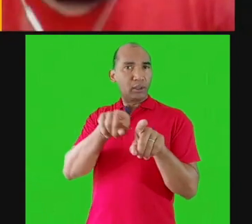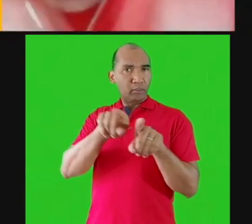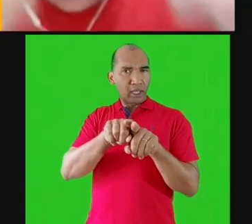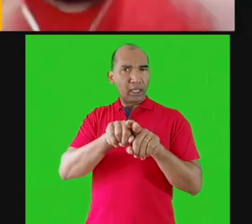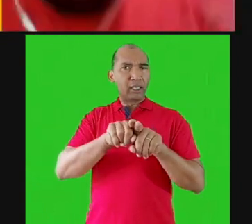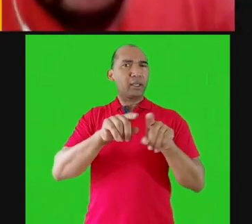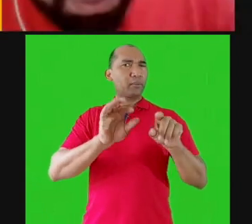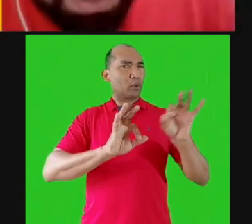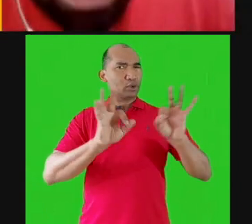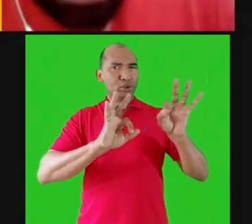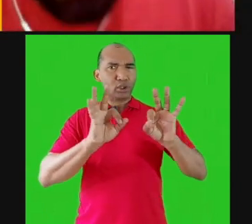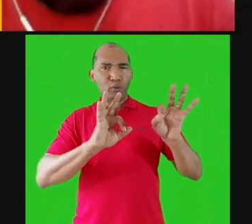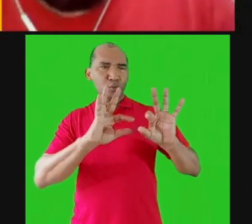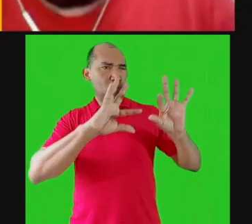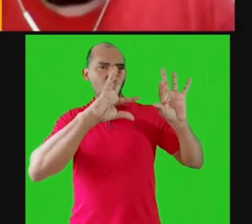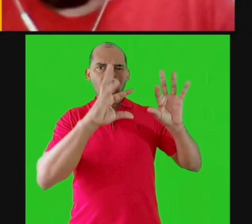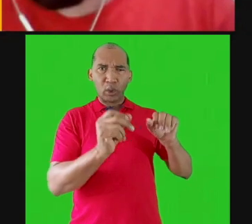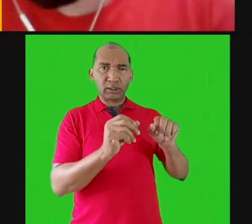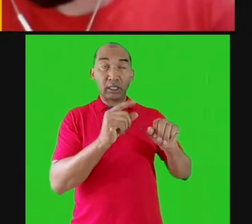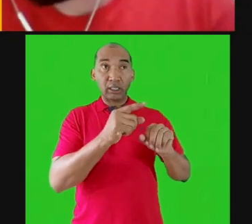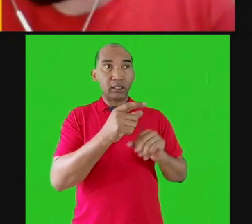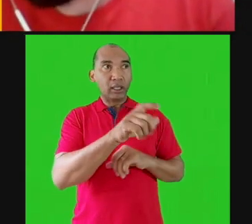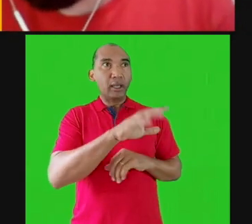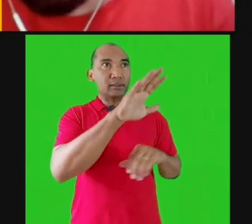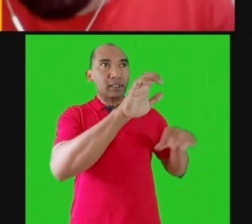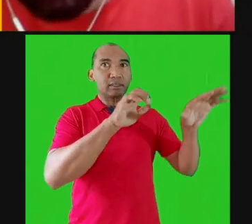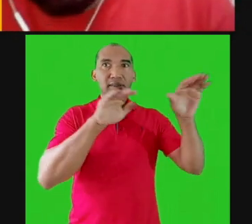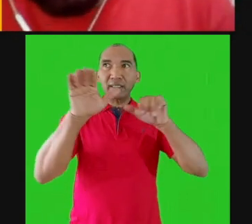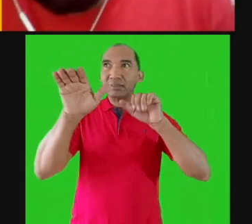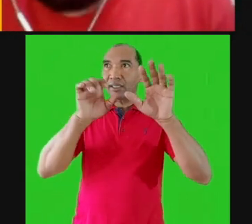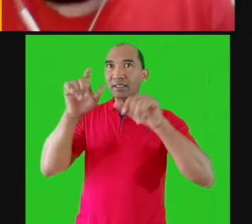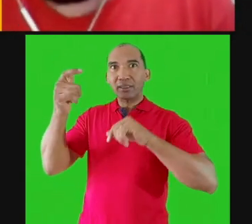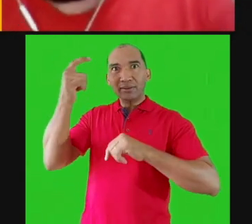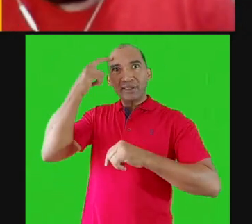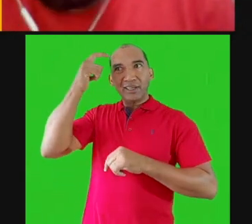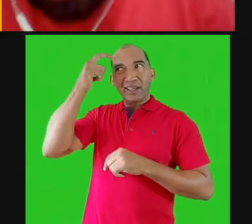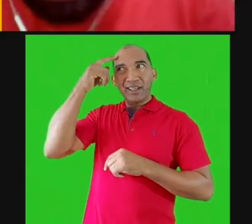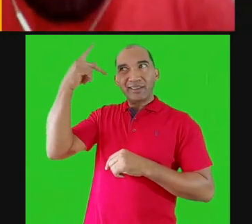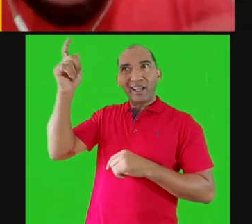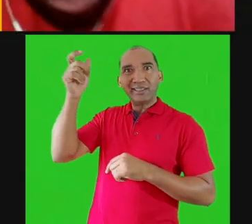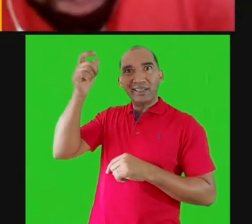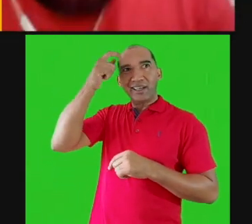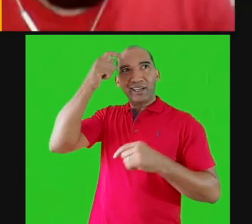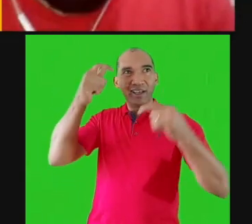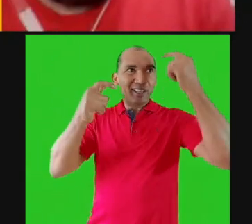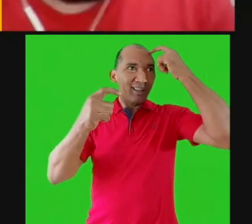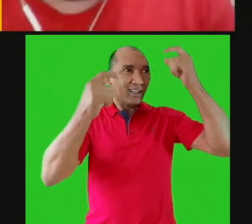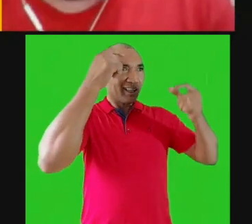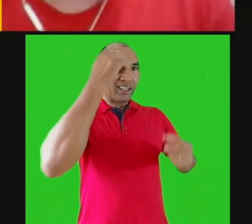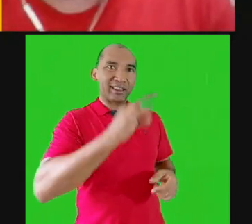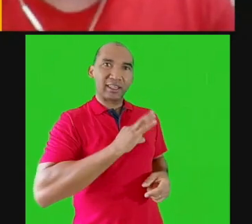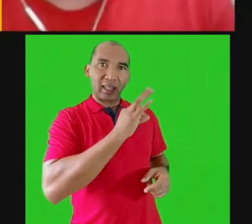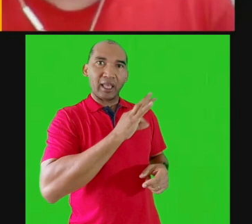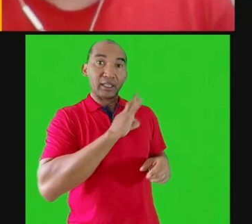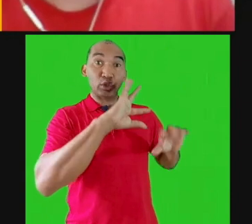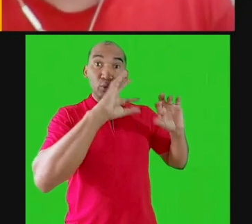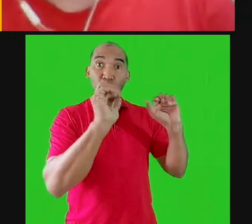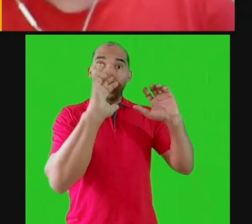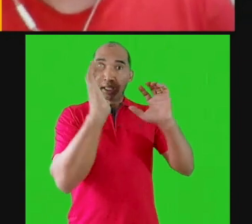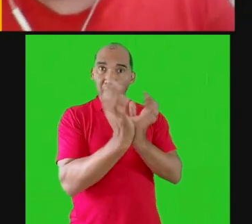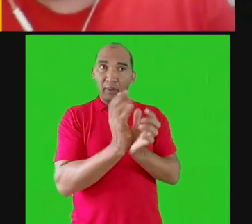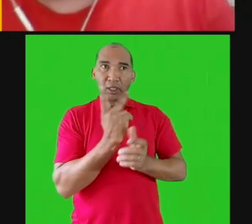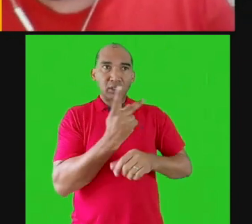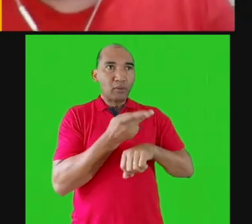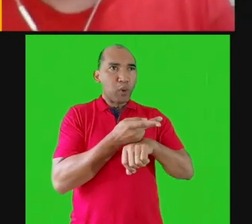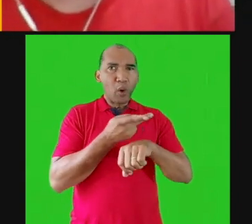câmeras, fazendo produção executiva. Então, assim, poder trazer essas cabeças técnicas de toda a equipe, é o que a gente busca, estritamente feito